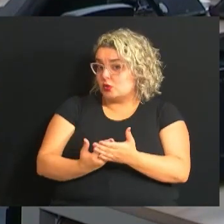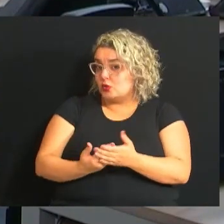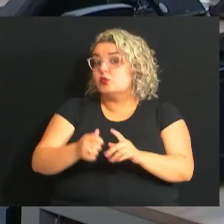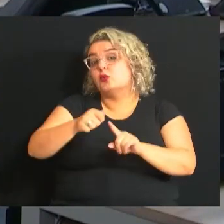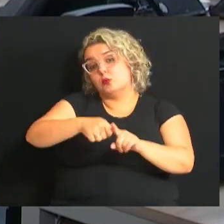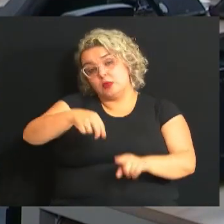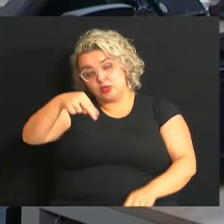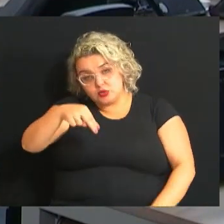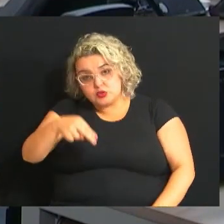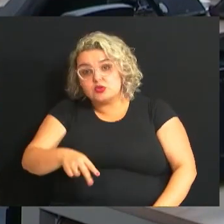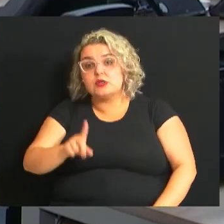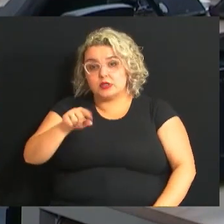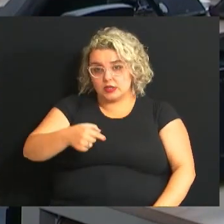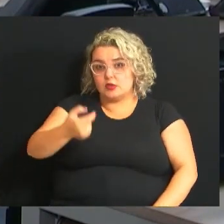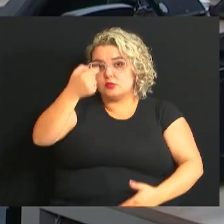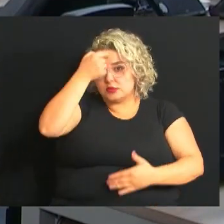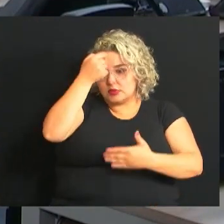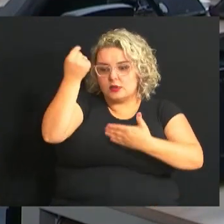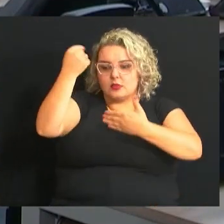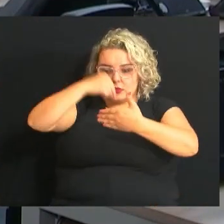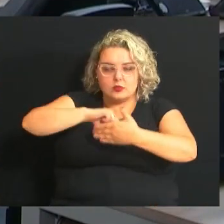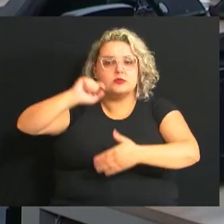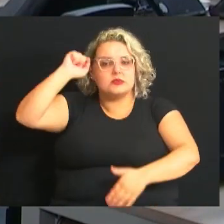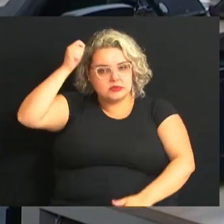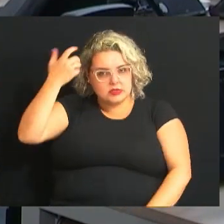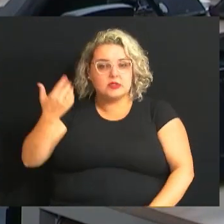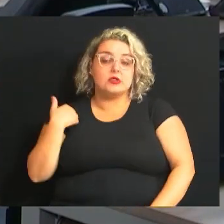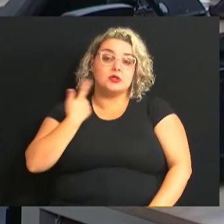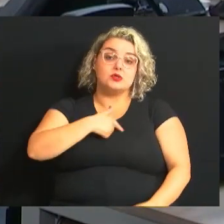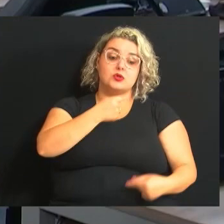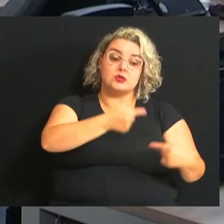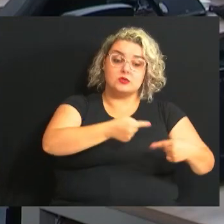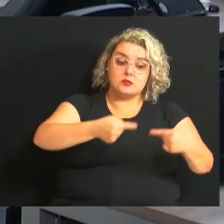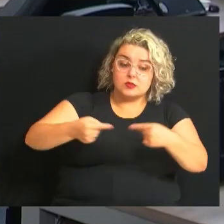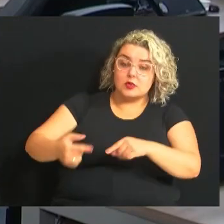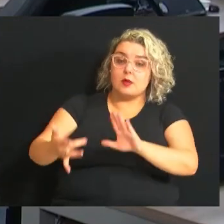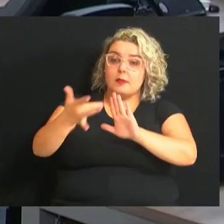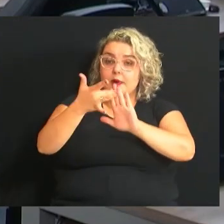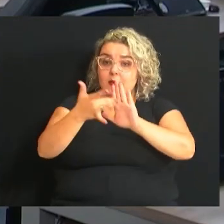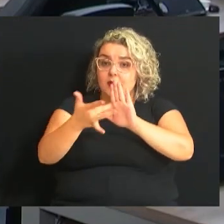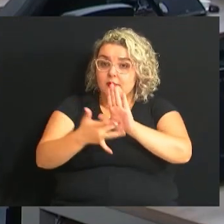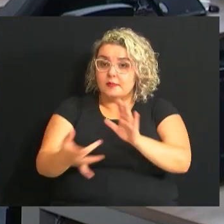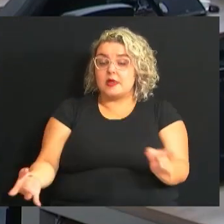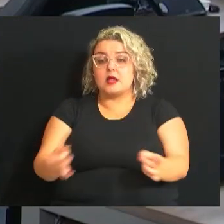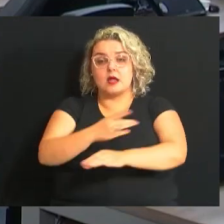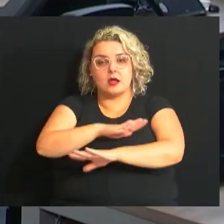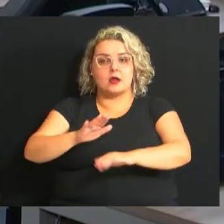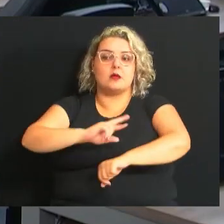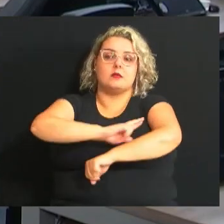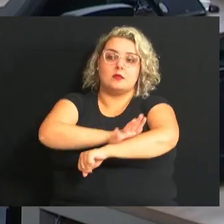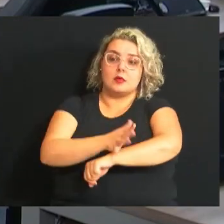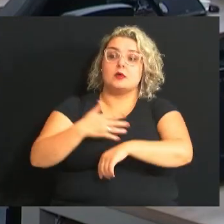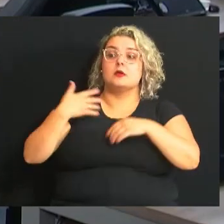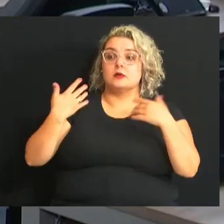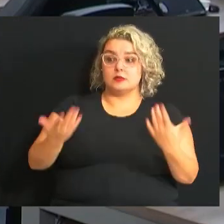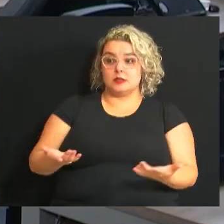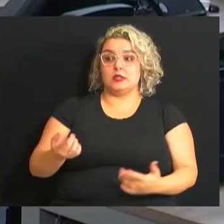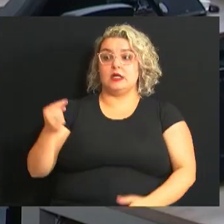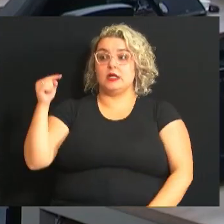mês da consciência negra, em que nós estamos debatendo a pauta, a agenda de combate ao racismo. E aí, ali nós